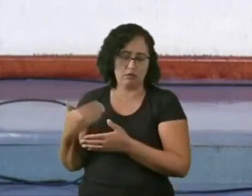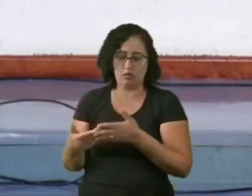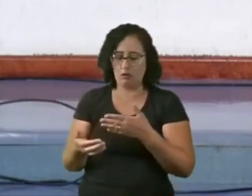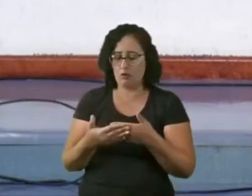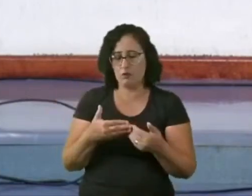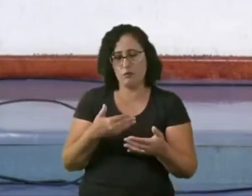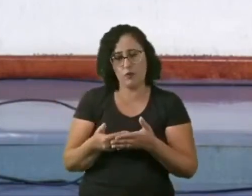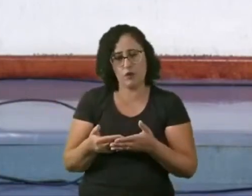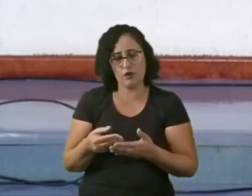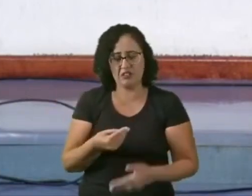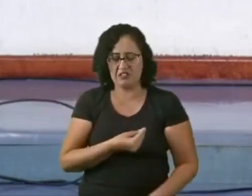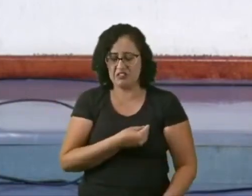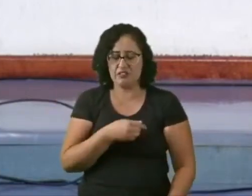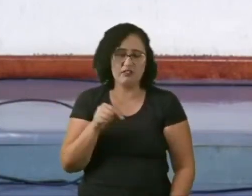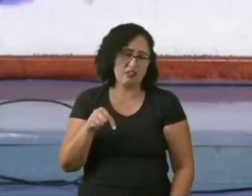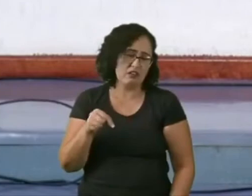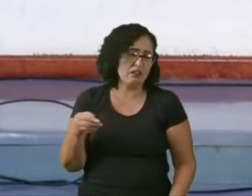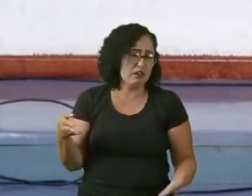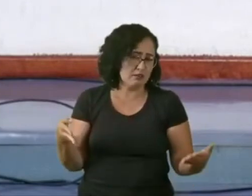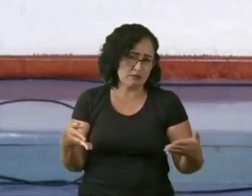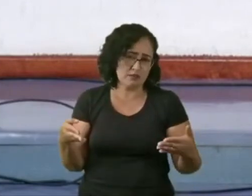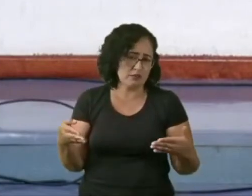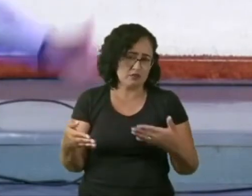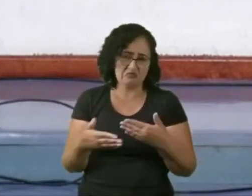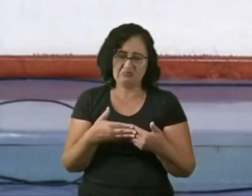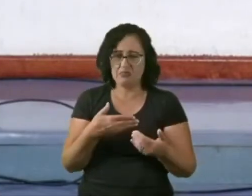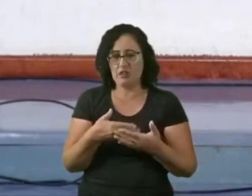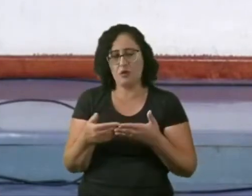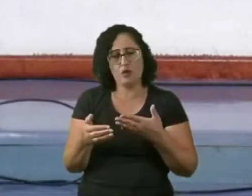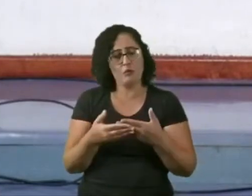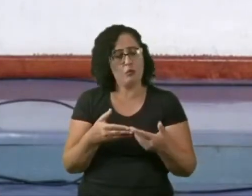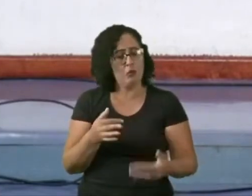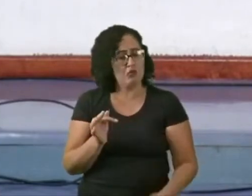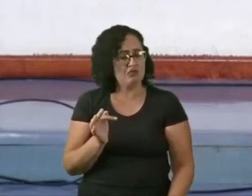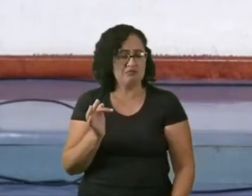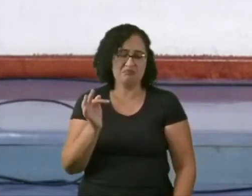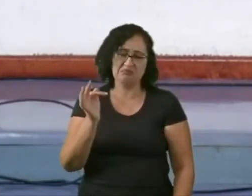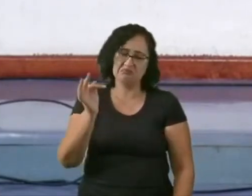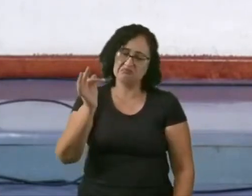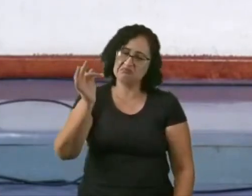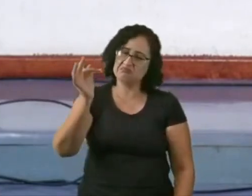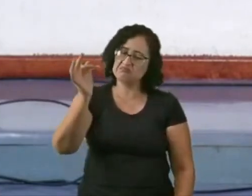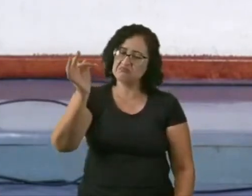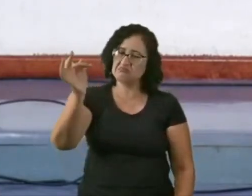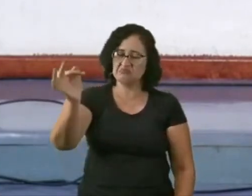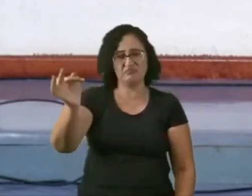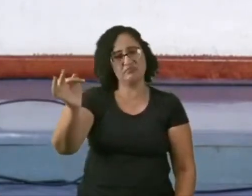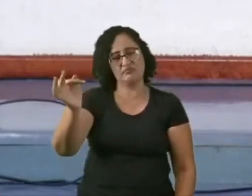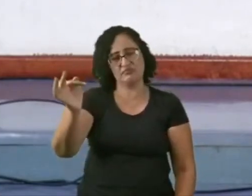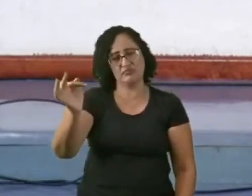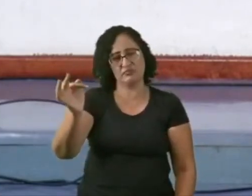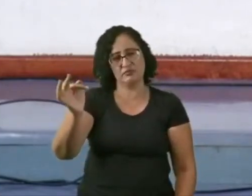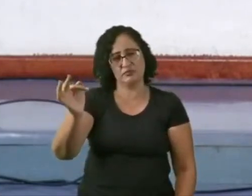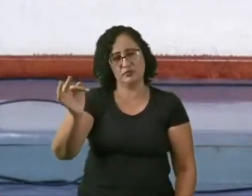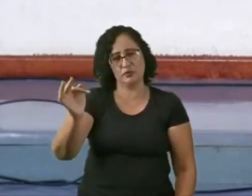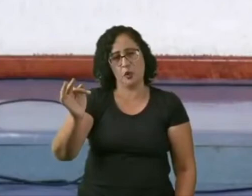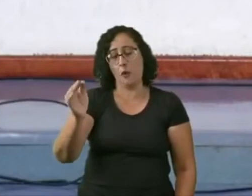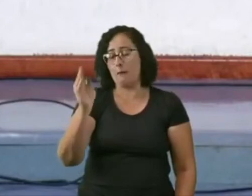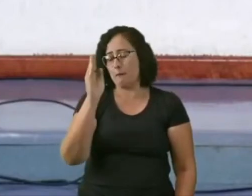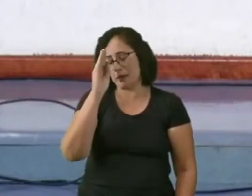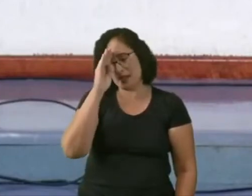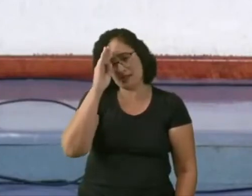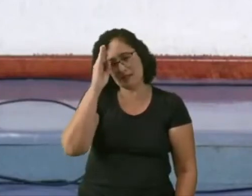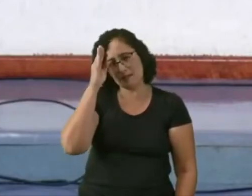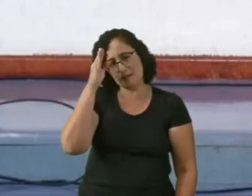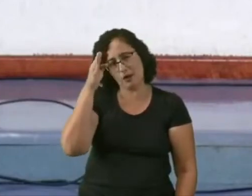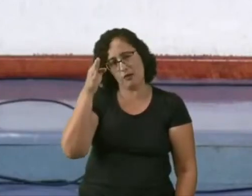presente. Não importa aonde estaremos ou o que será do nosso futuro. O que